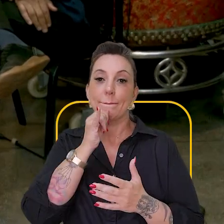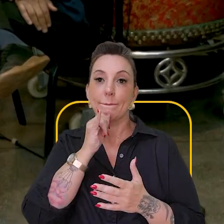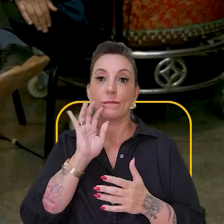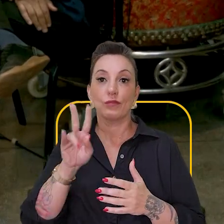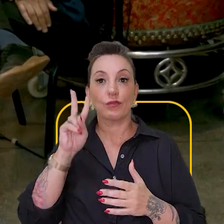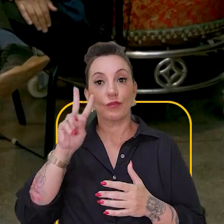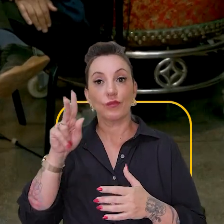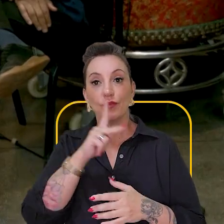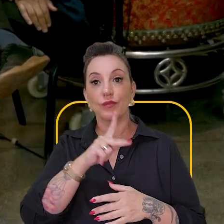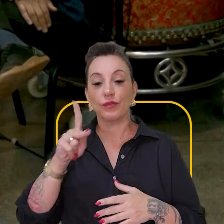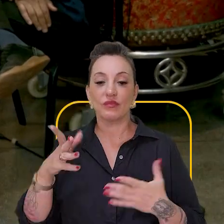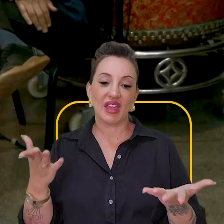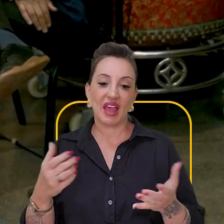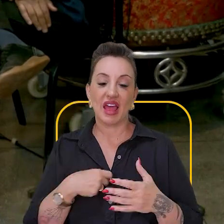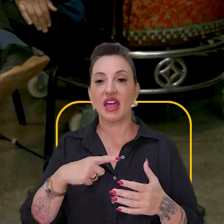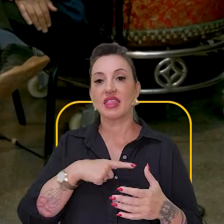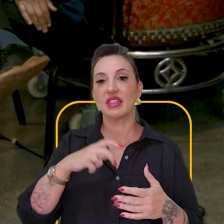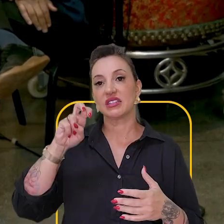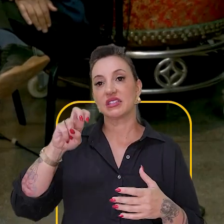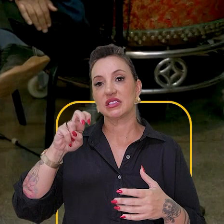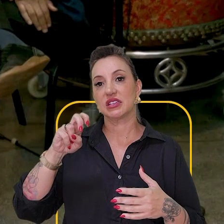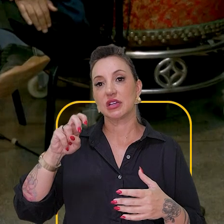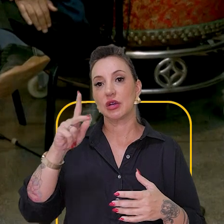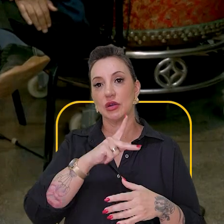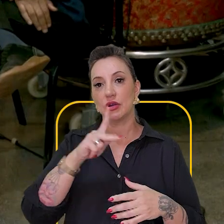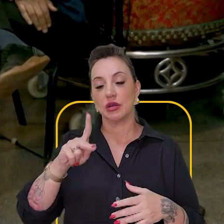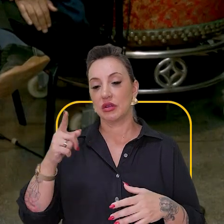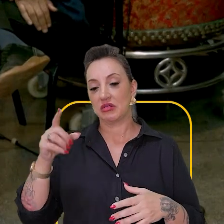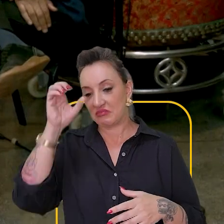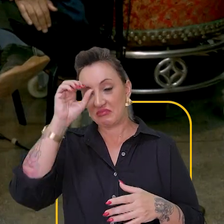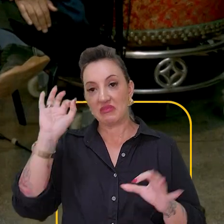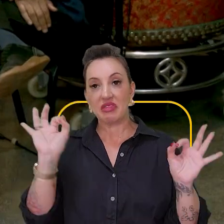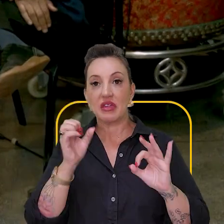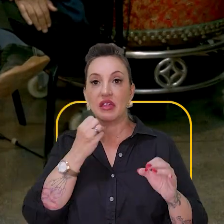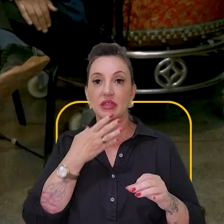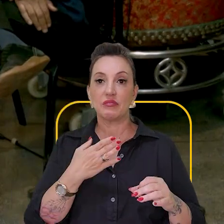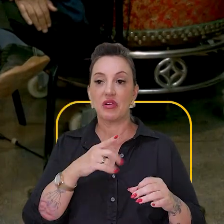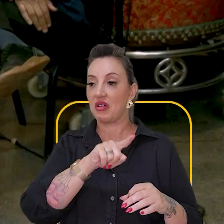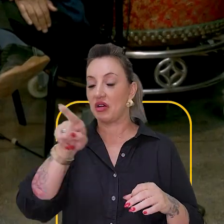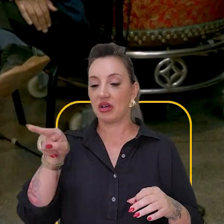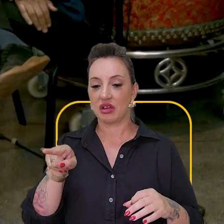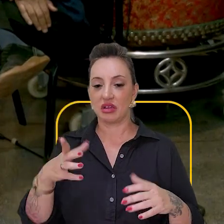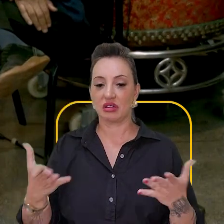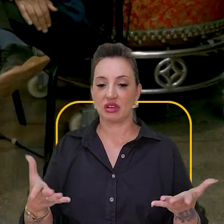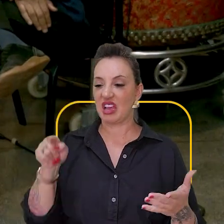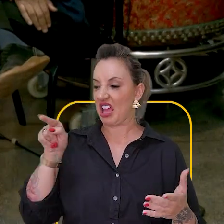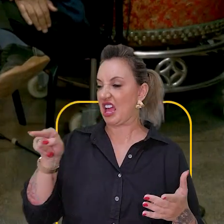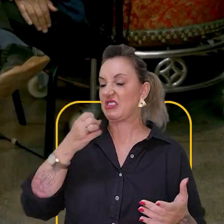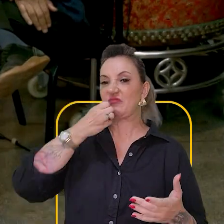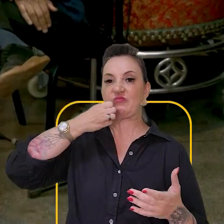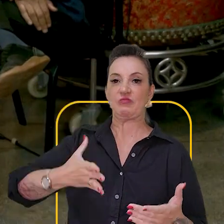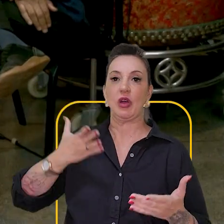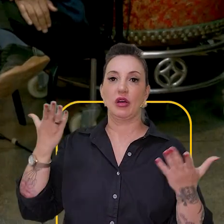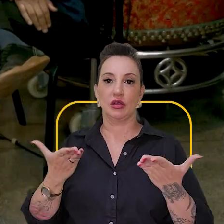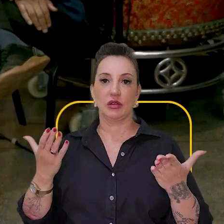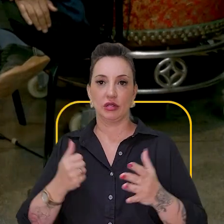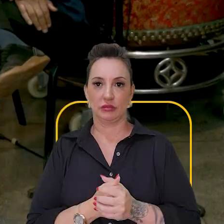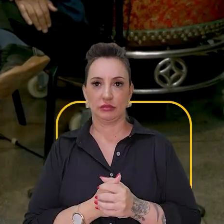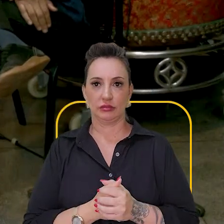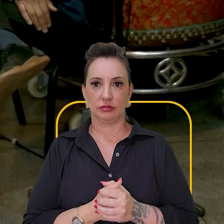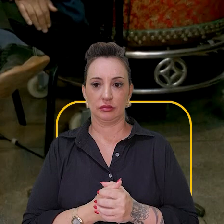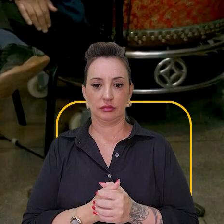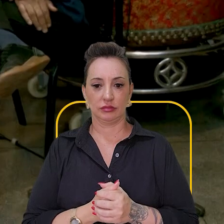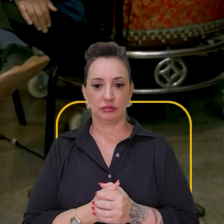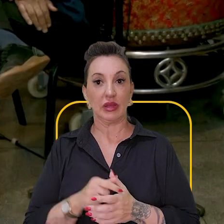nem eu já vi Professor falar assim ah eu tive cinco Mestres não aprendi nada de bom com eles esse aqui é que é bom agora